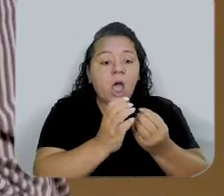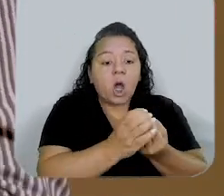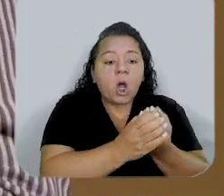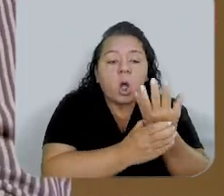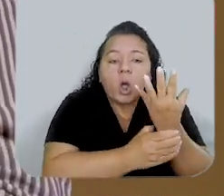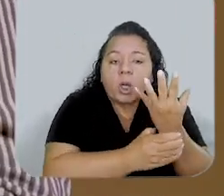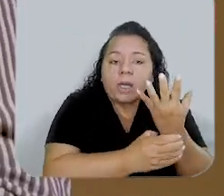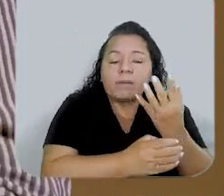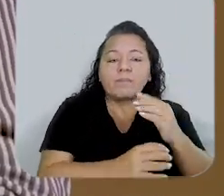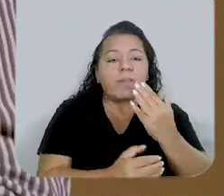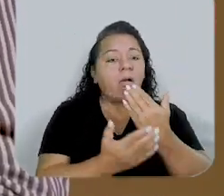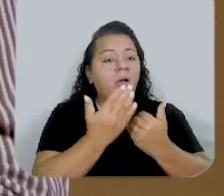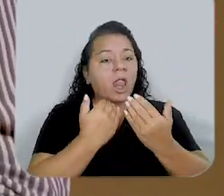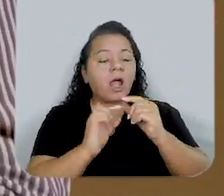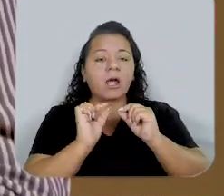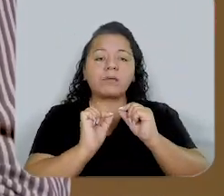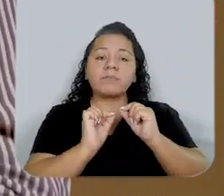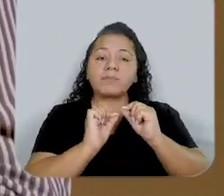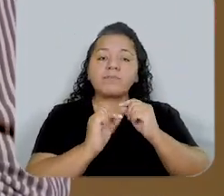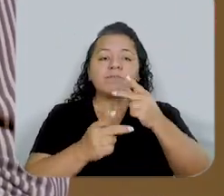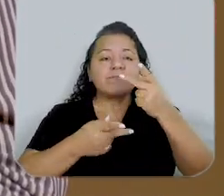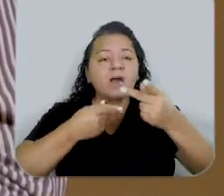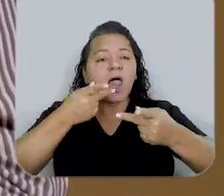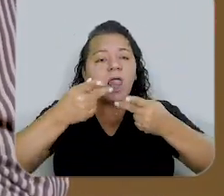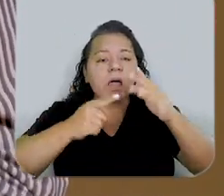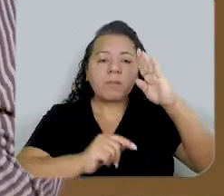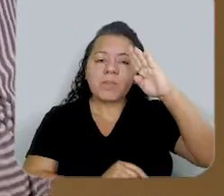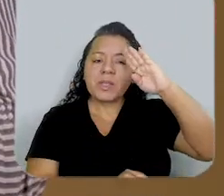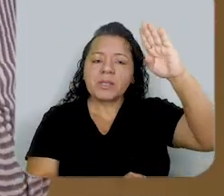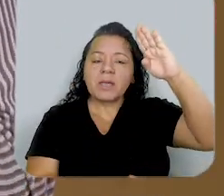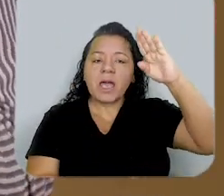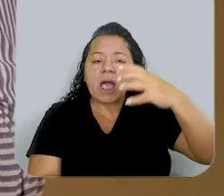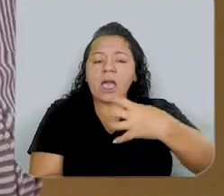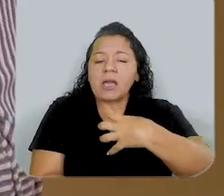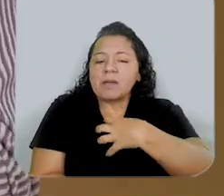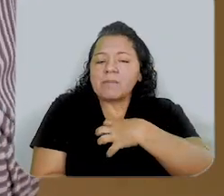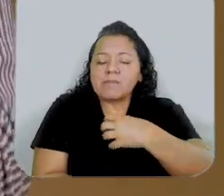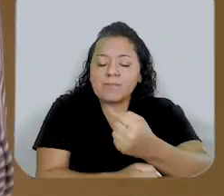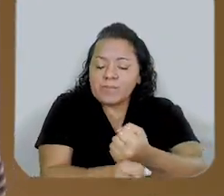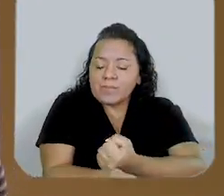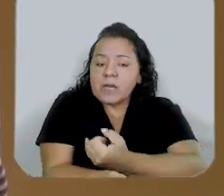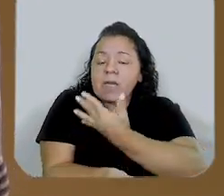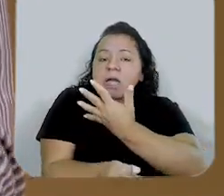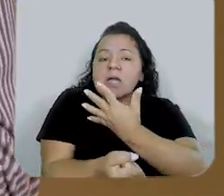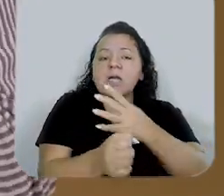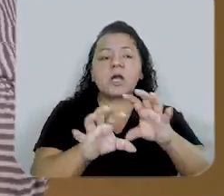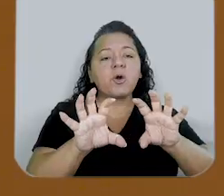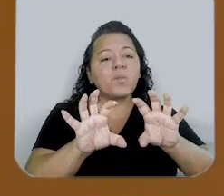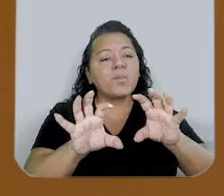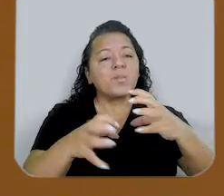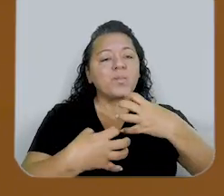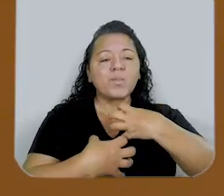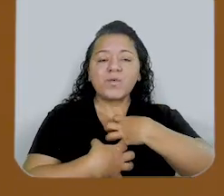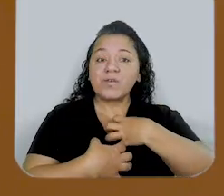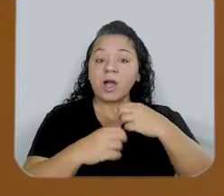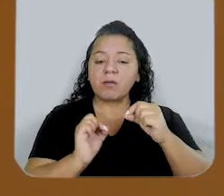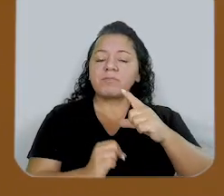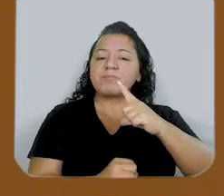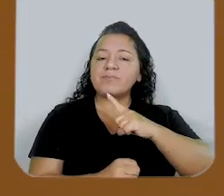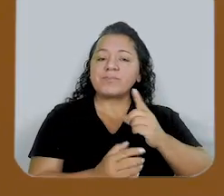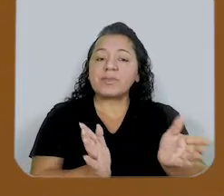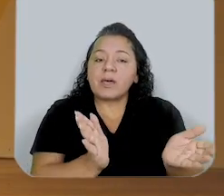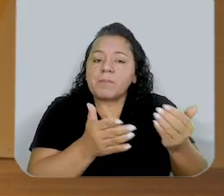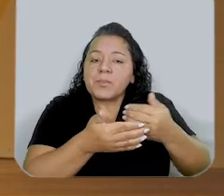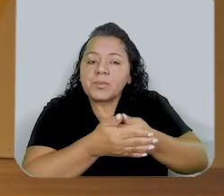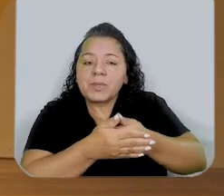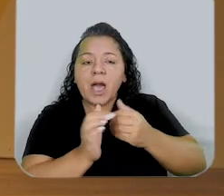alimento, a gente procura falar principalmente sobre as emoções e sensações, os afetos que estão por trás de um prato de comida.